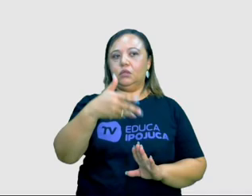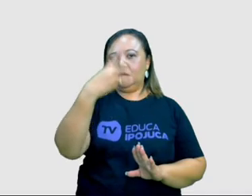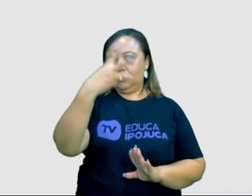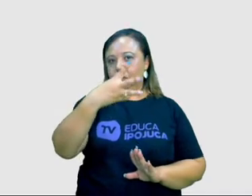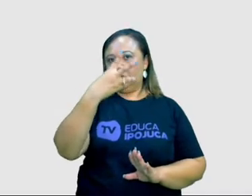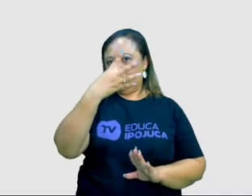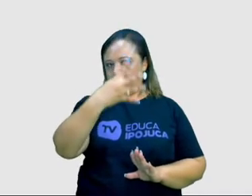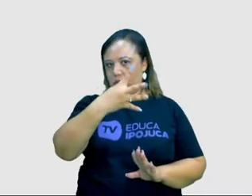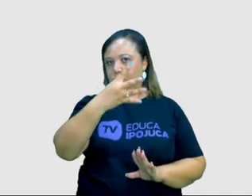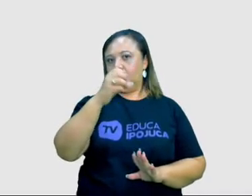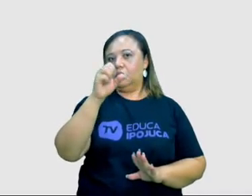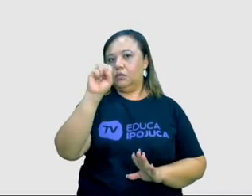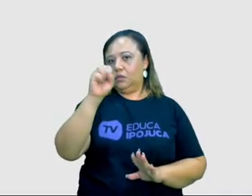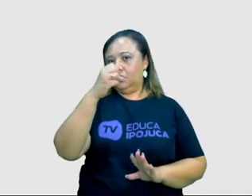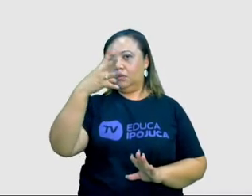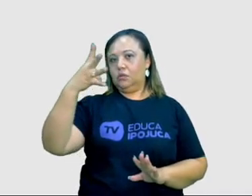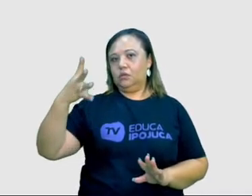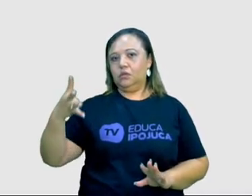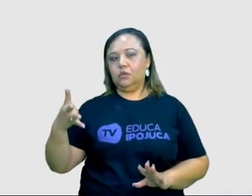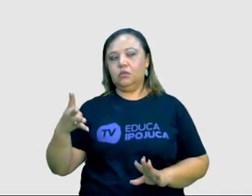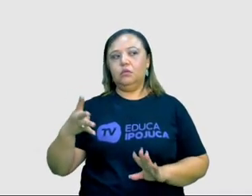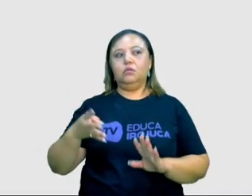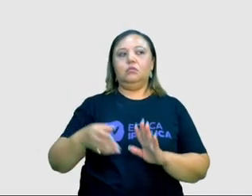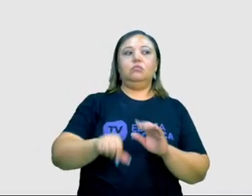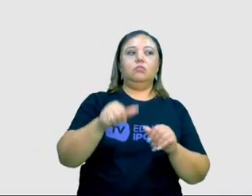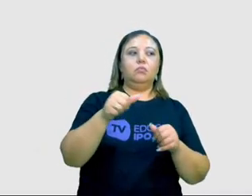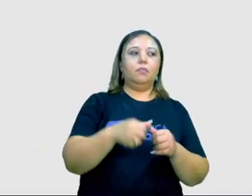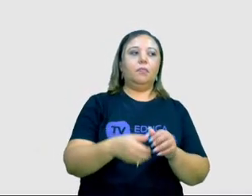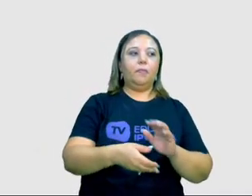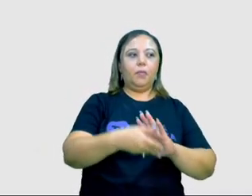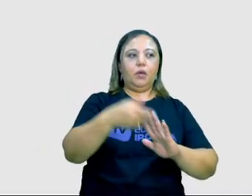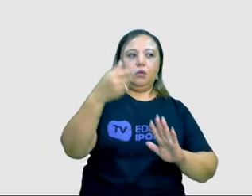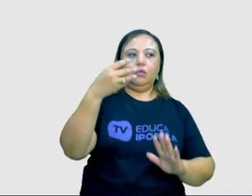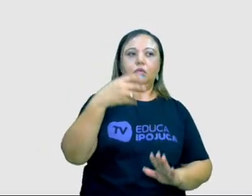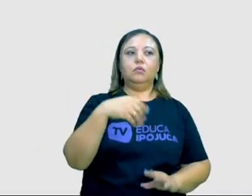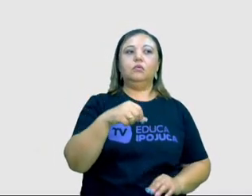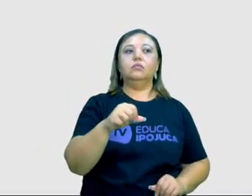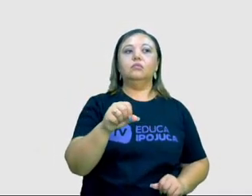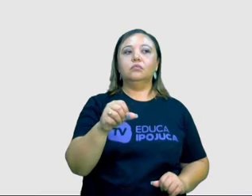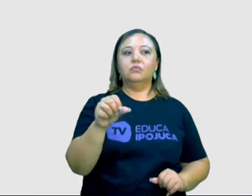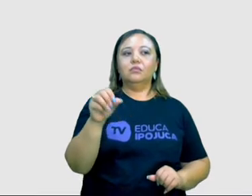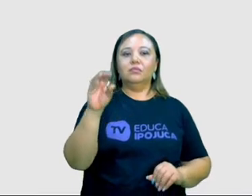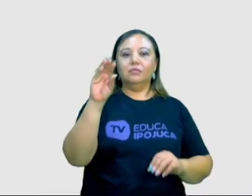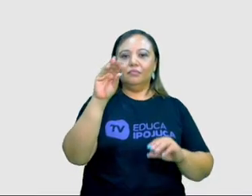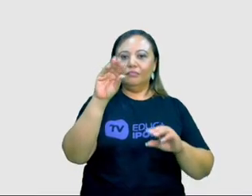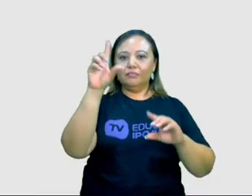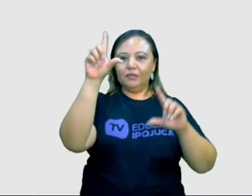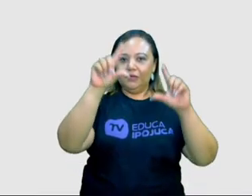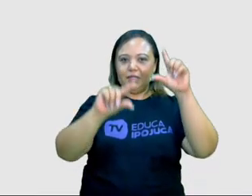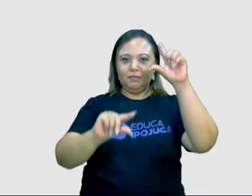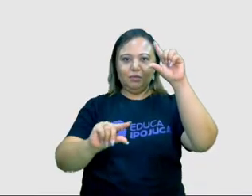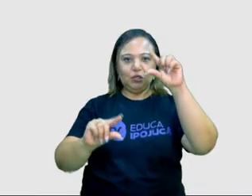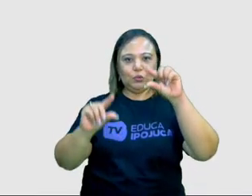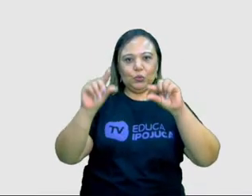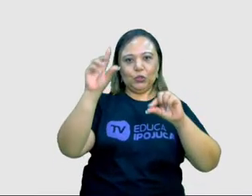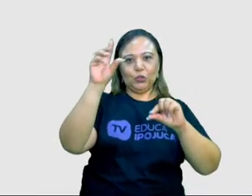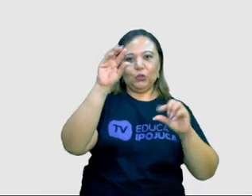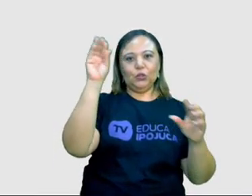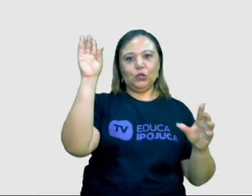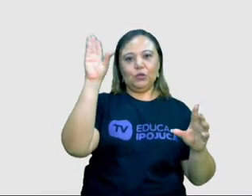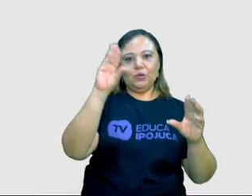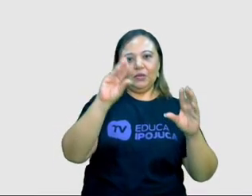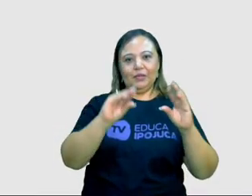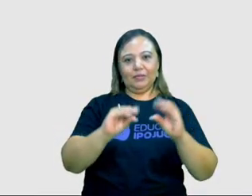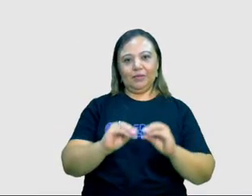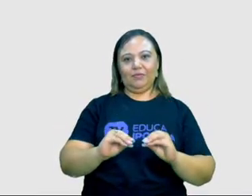484. 484 menos 48, 436. Então, 10 menos 3